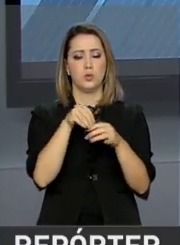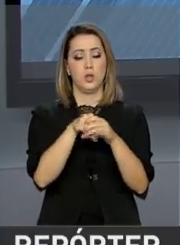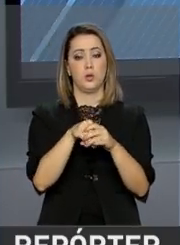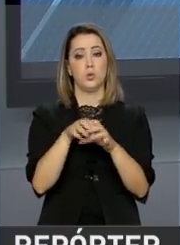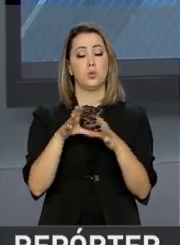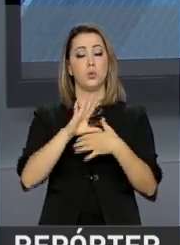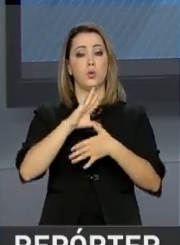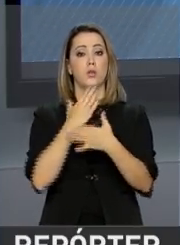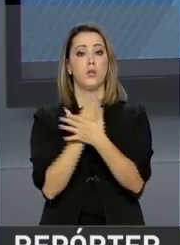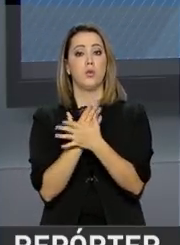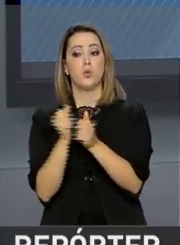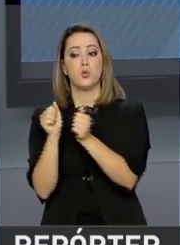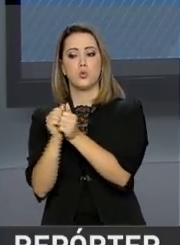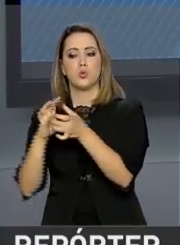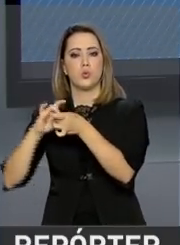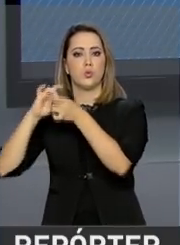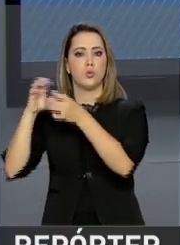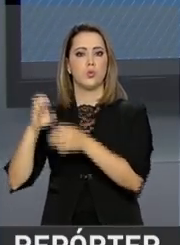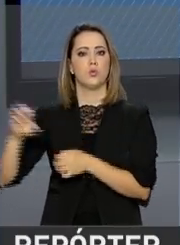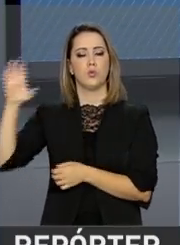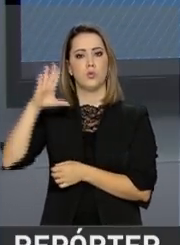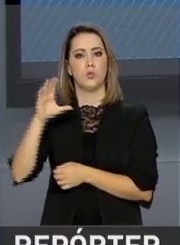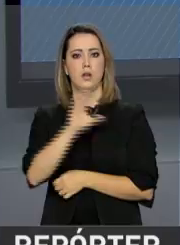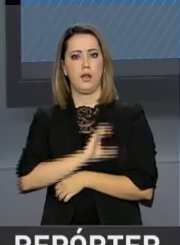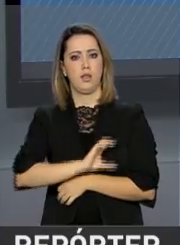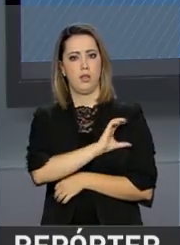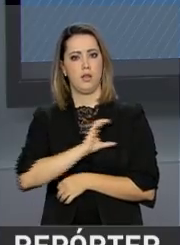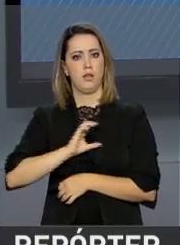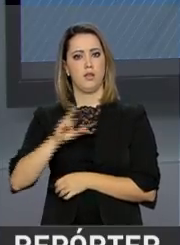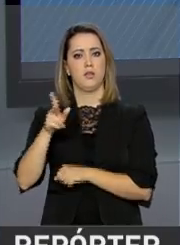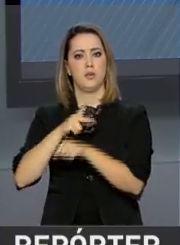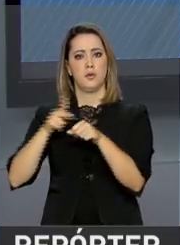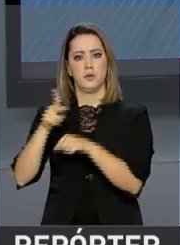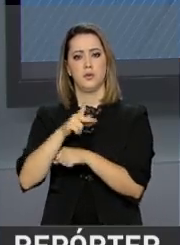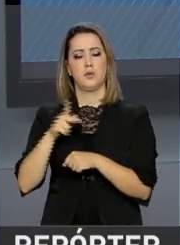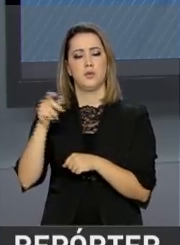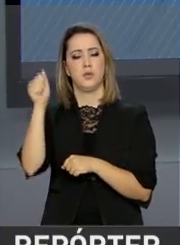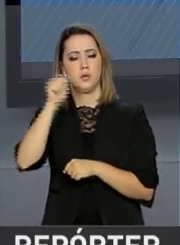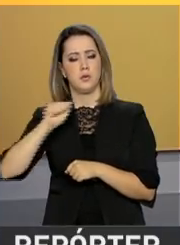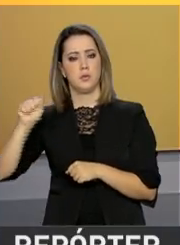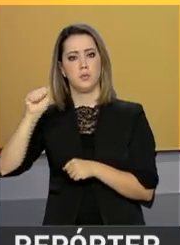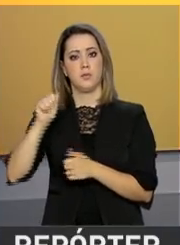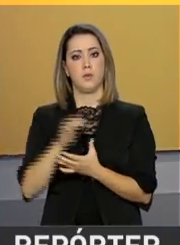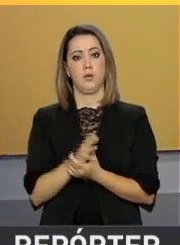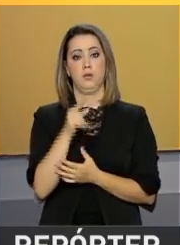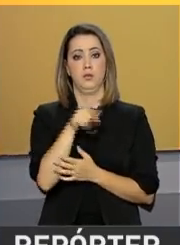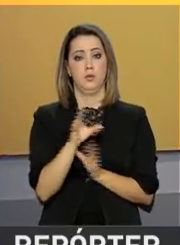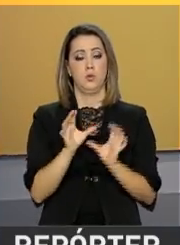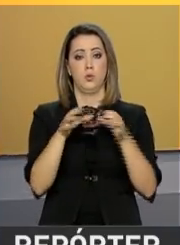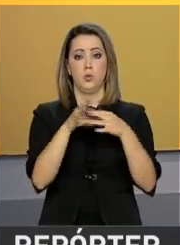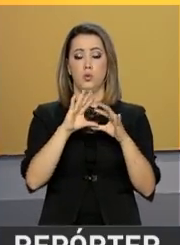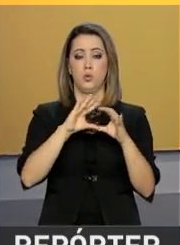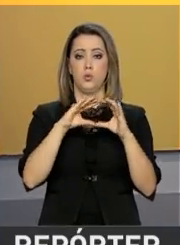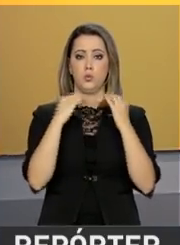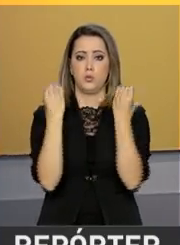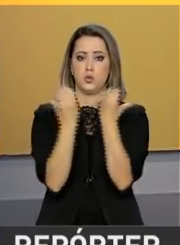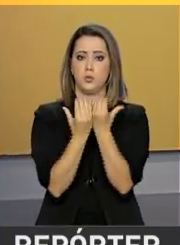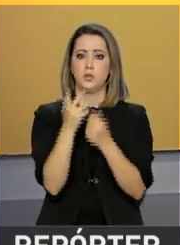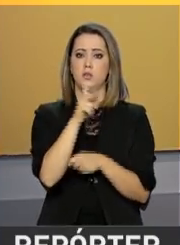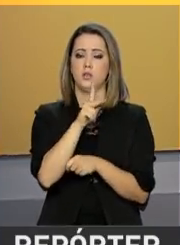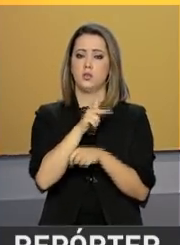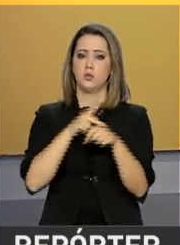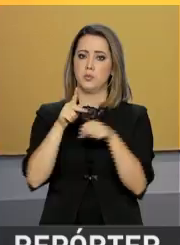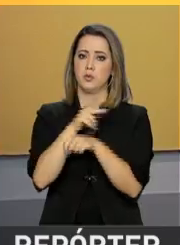externos como União Europeia, Canadá e países asiáticos. E a comunidade dos países de língua